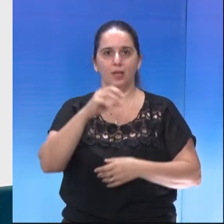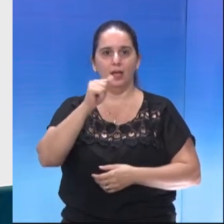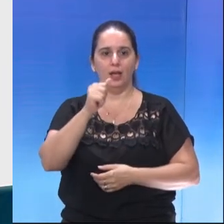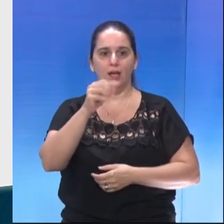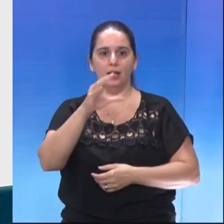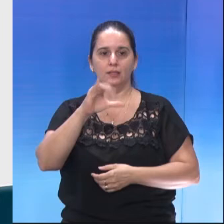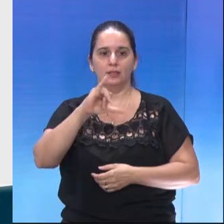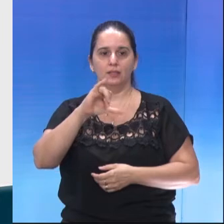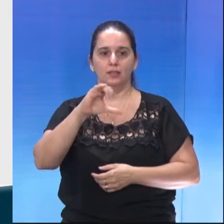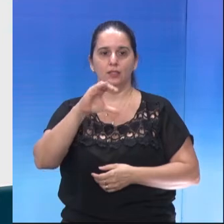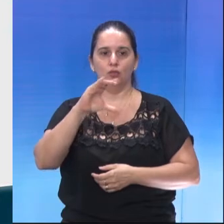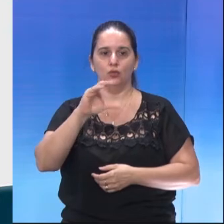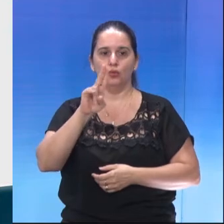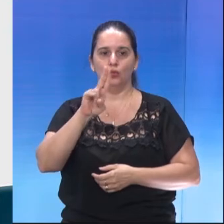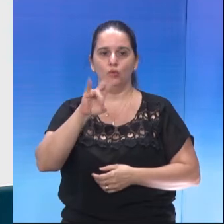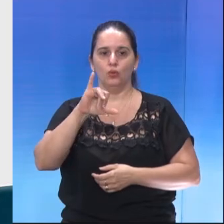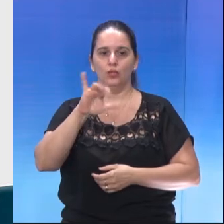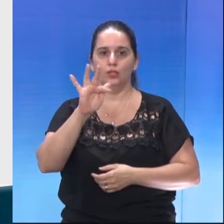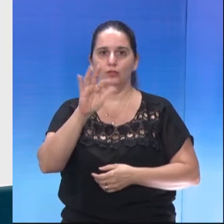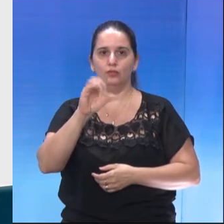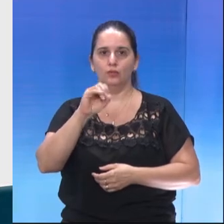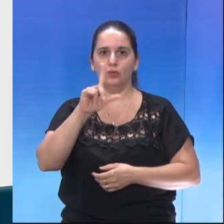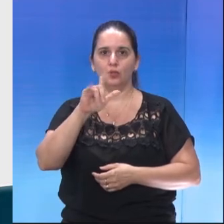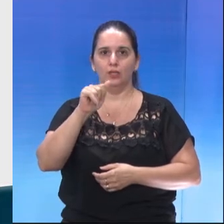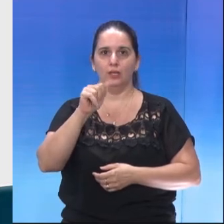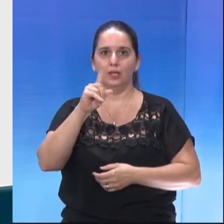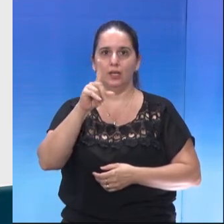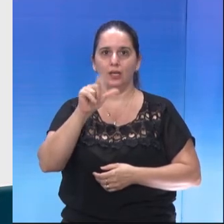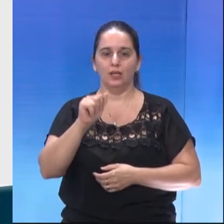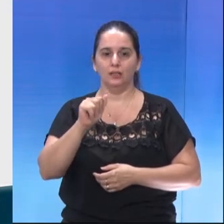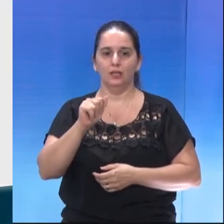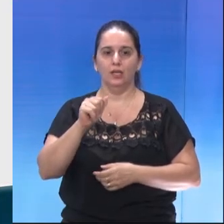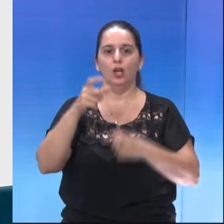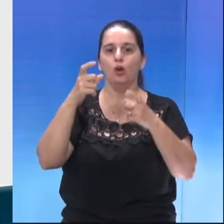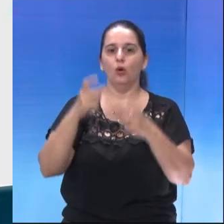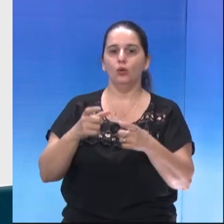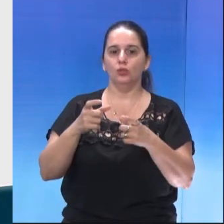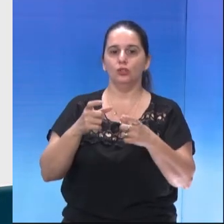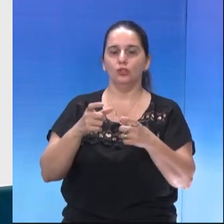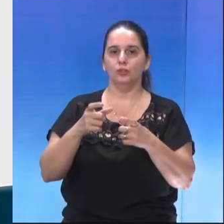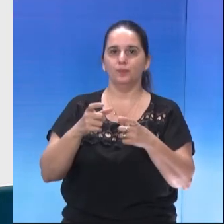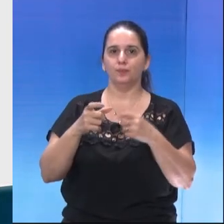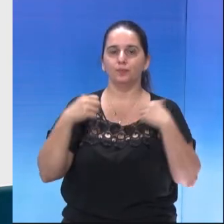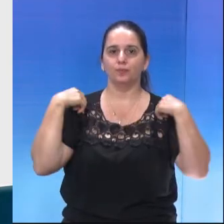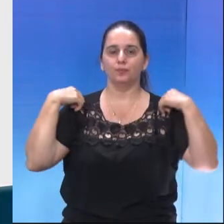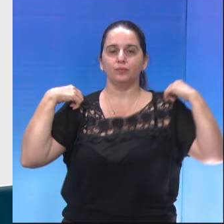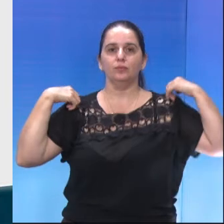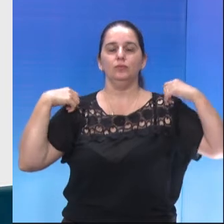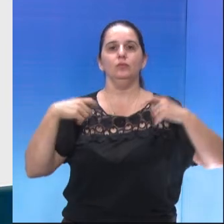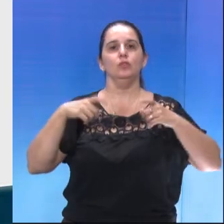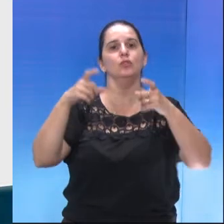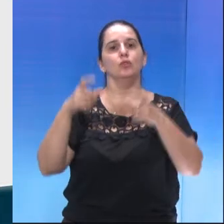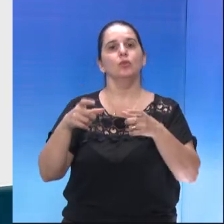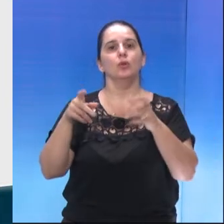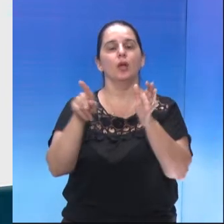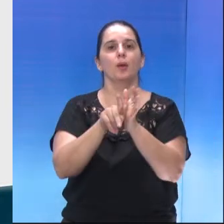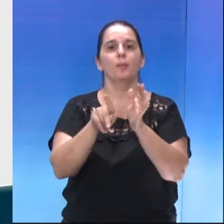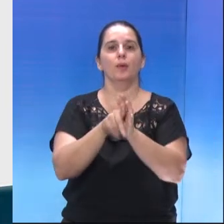clima subtropical. Onde é que a gente tem essa formação vegetal? Lá na região das araucárias. As